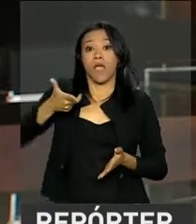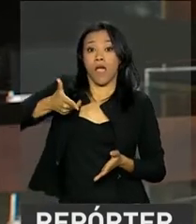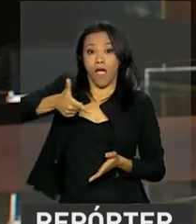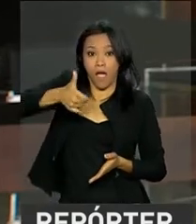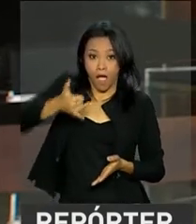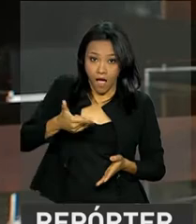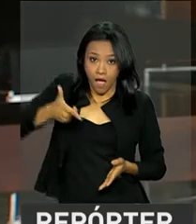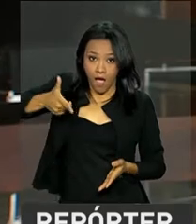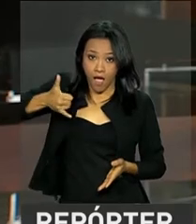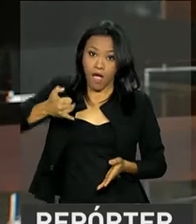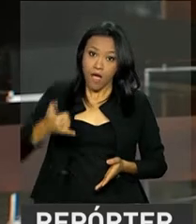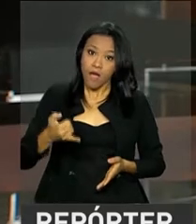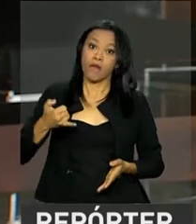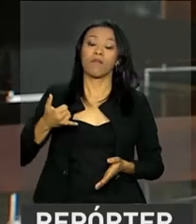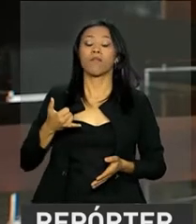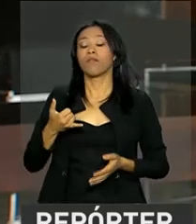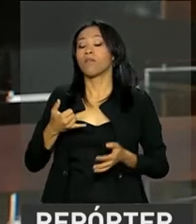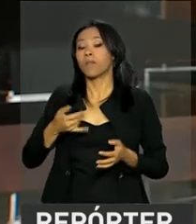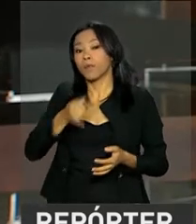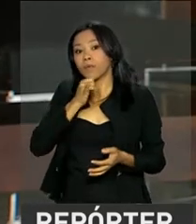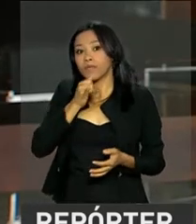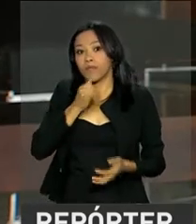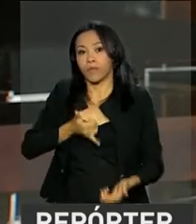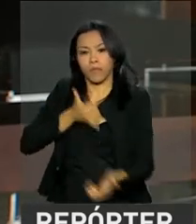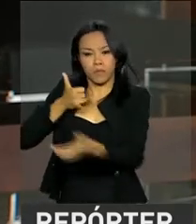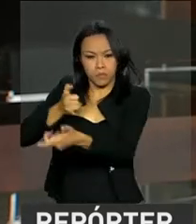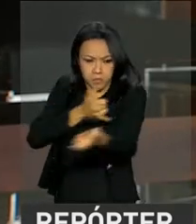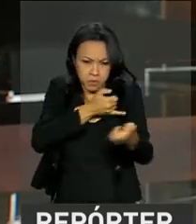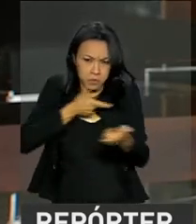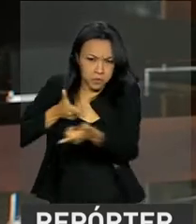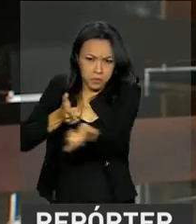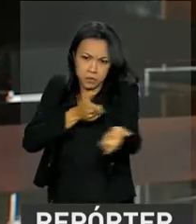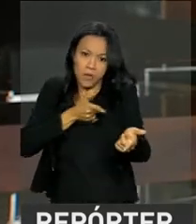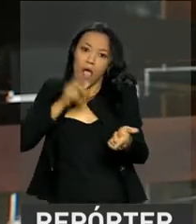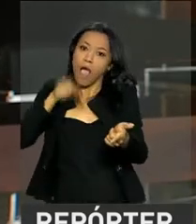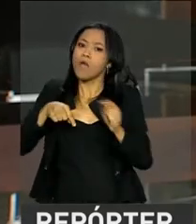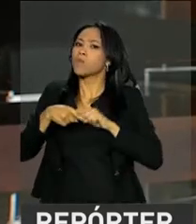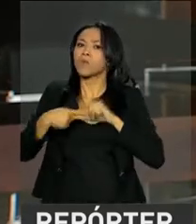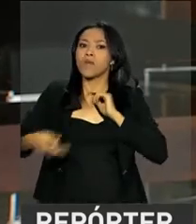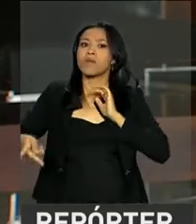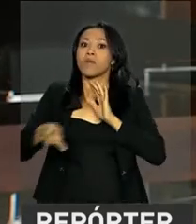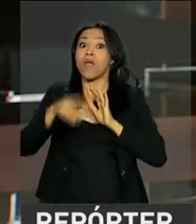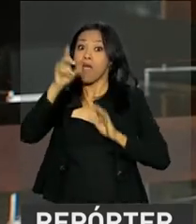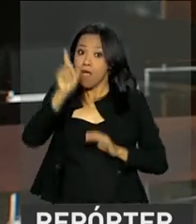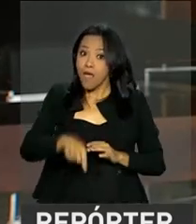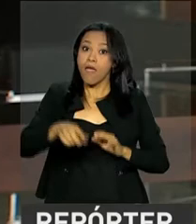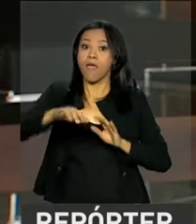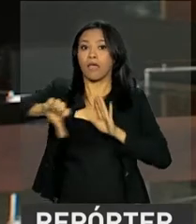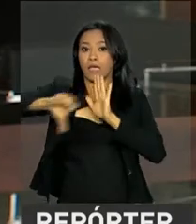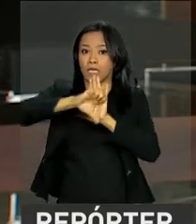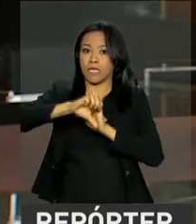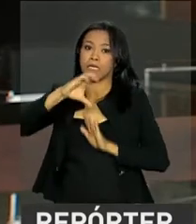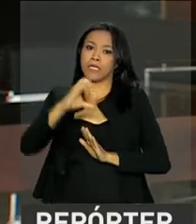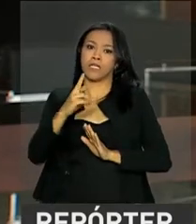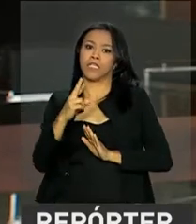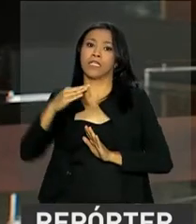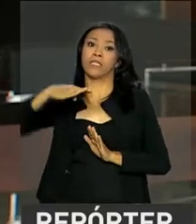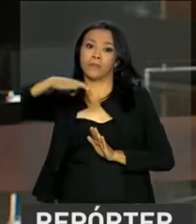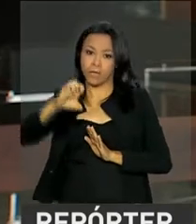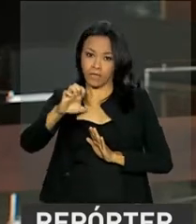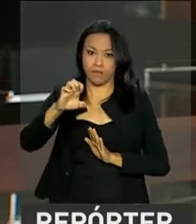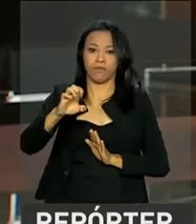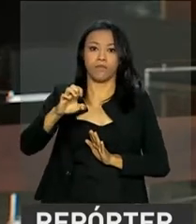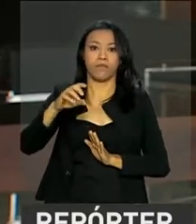uso restrito, como, por exemplo, armamento das Forças Armadas, passa a ser considerado crime hediondo. O texto